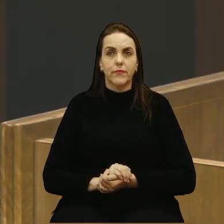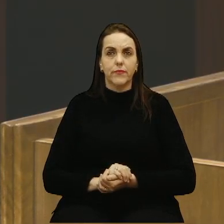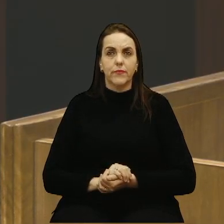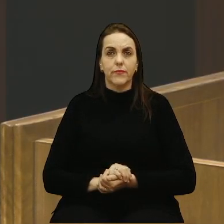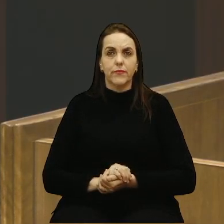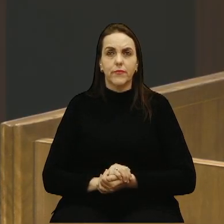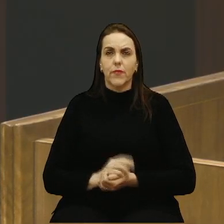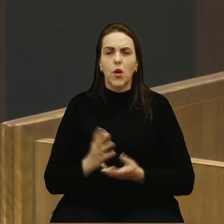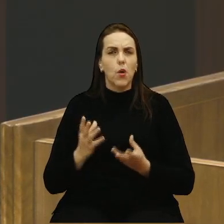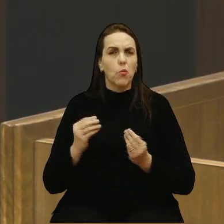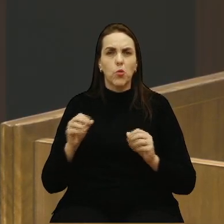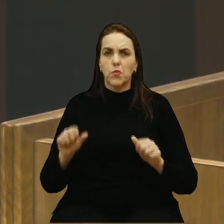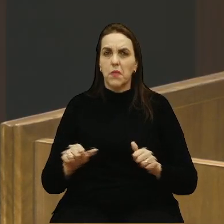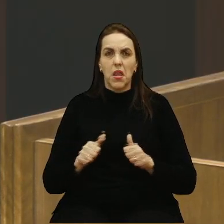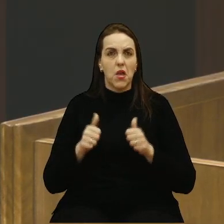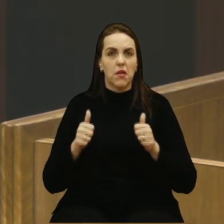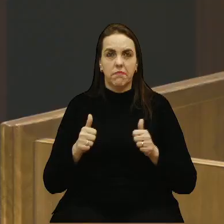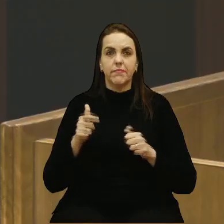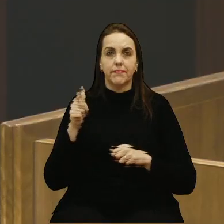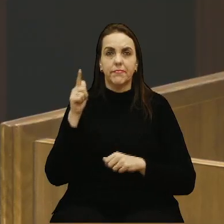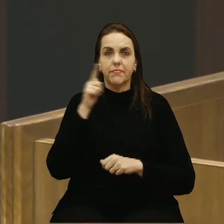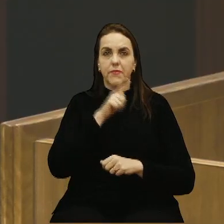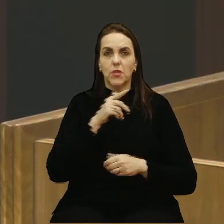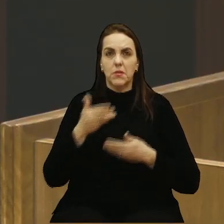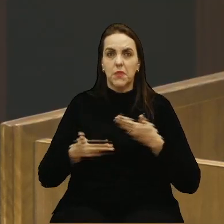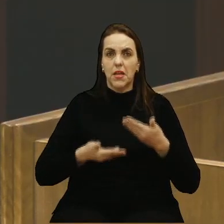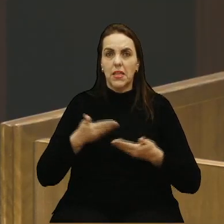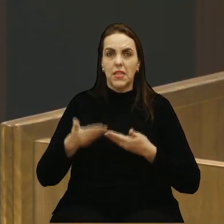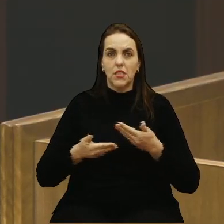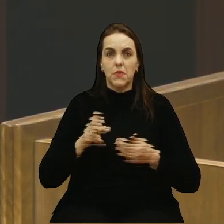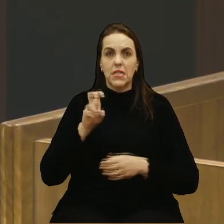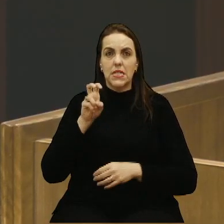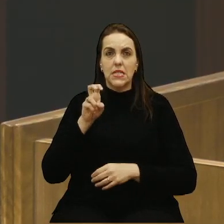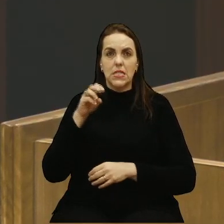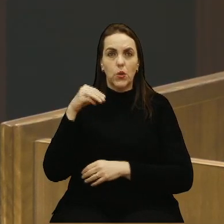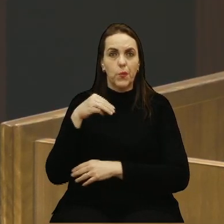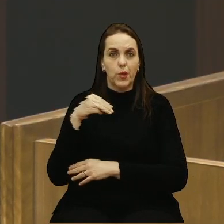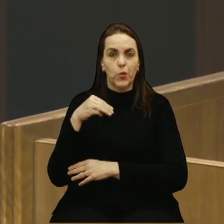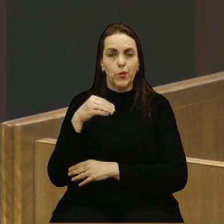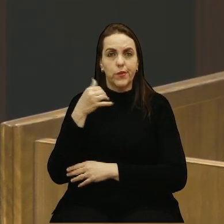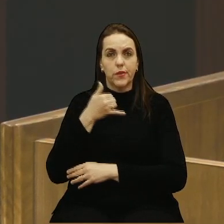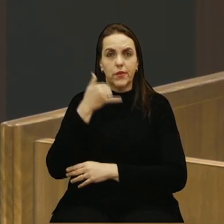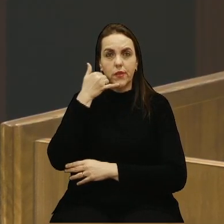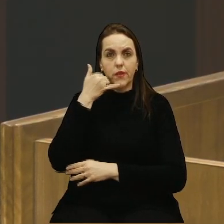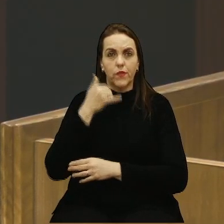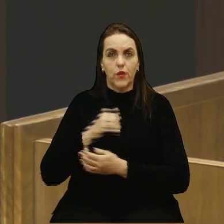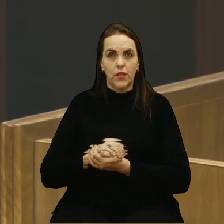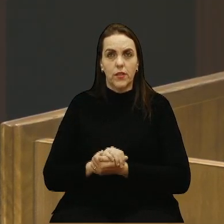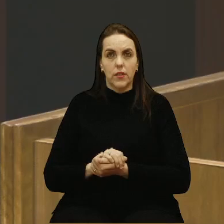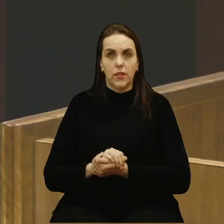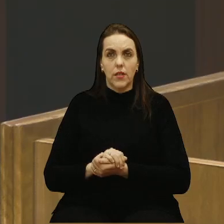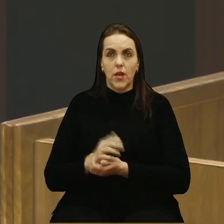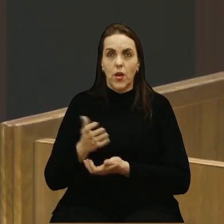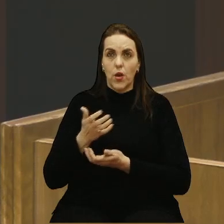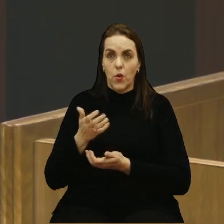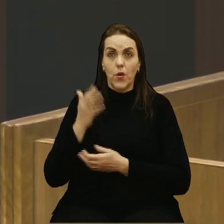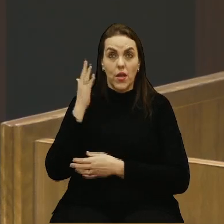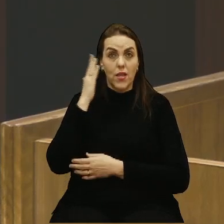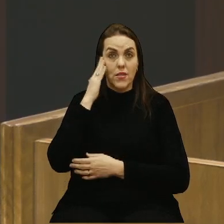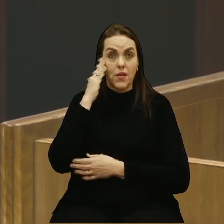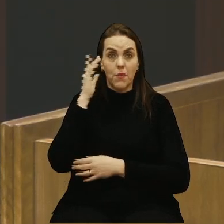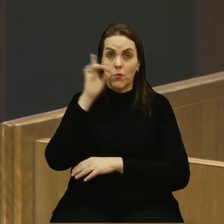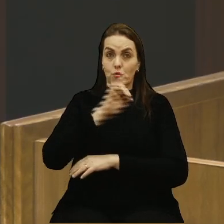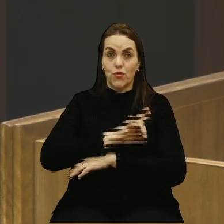Ficou muito melhor. Nós conseguimos ser atendidos em 5 minutos, via telefone. Eu queria saber que dia que ele